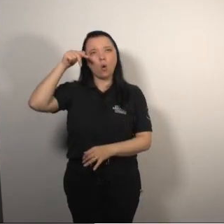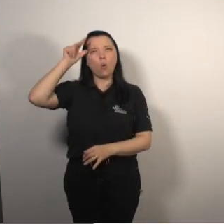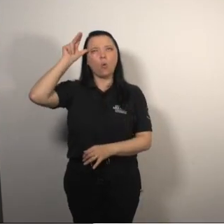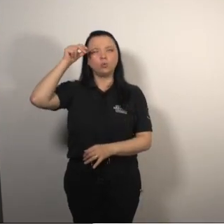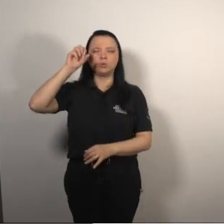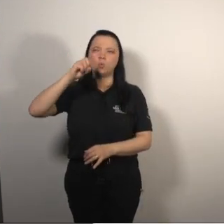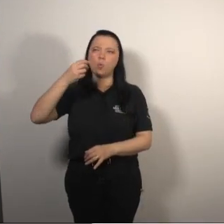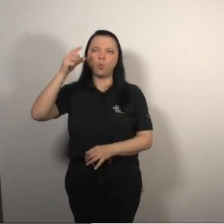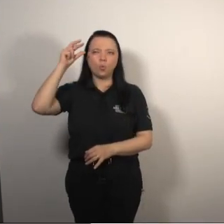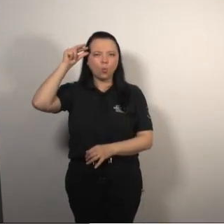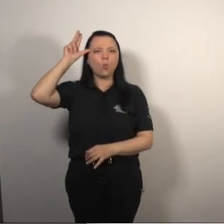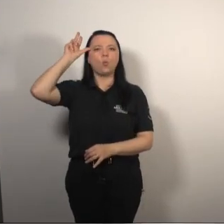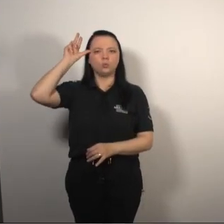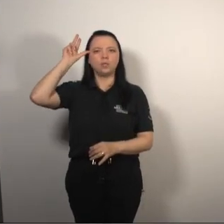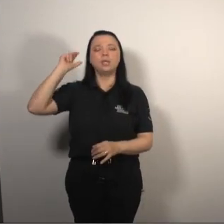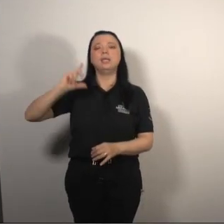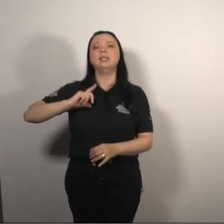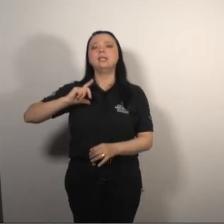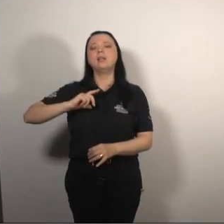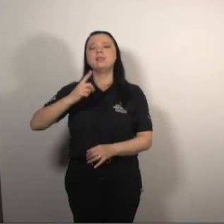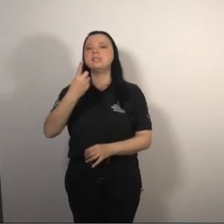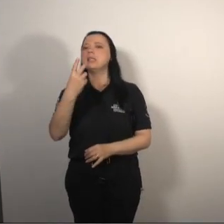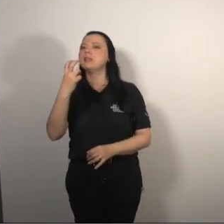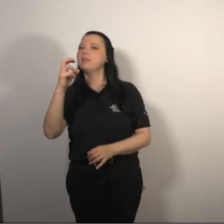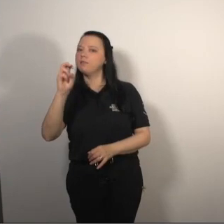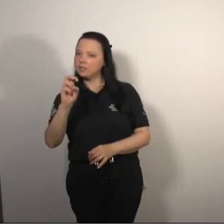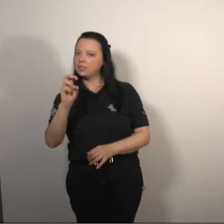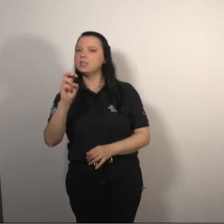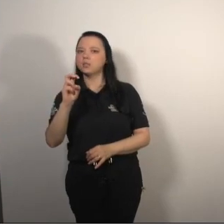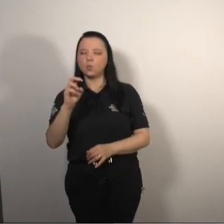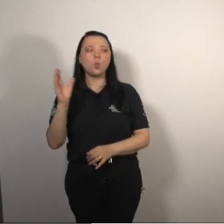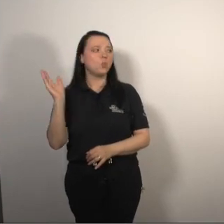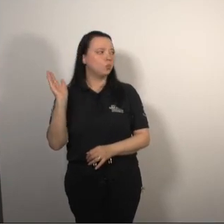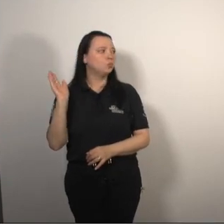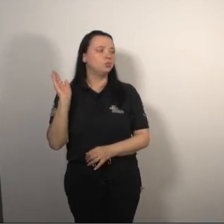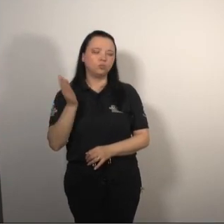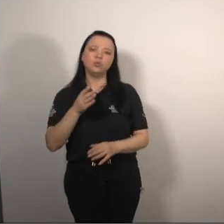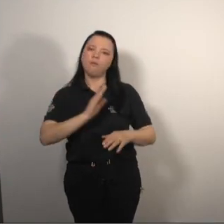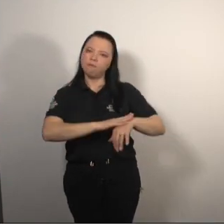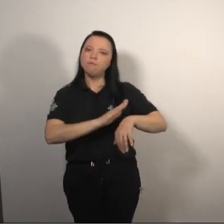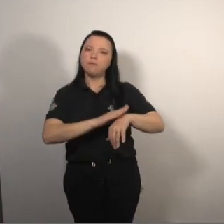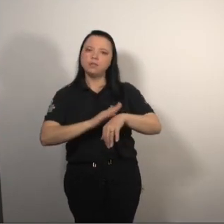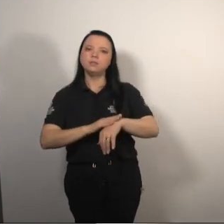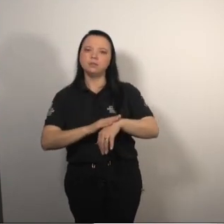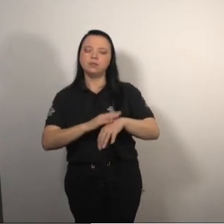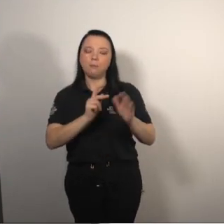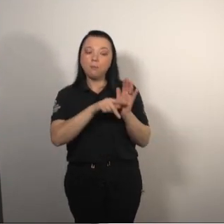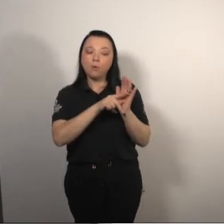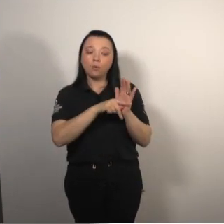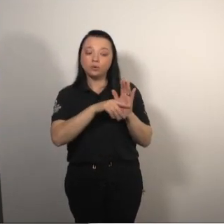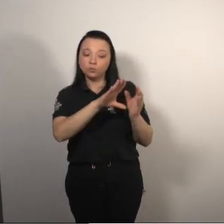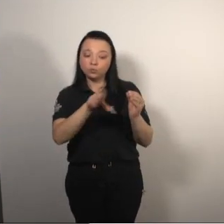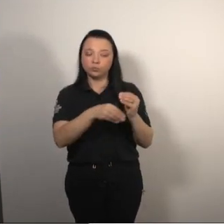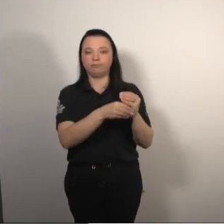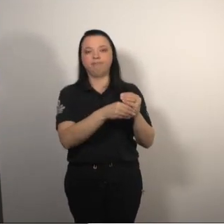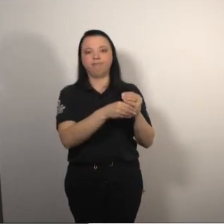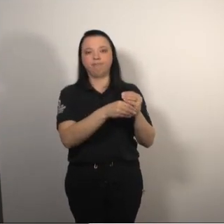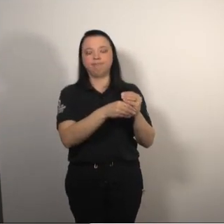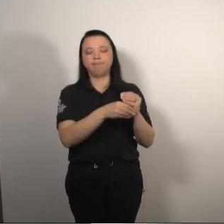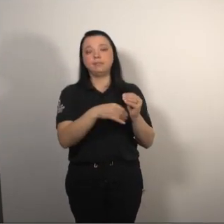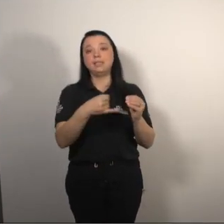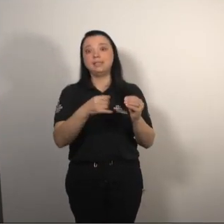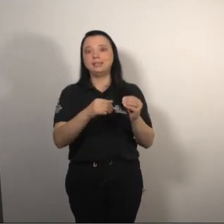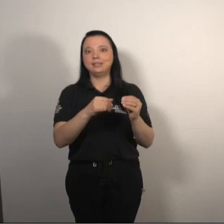anteontem também foram mais 125 também feito parte desse programa das funcionais. Se a